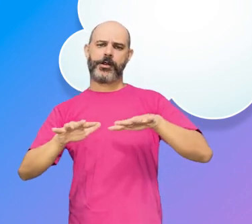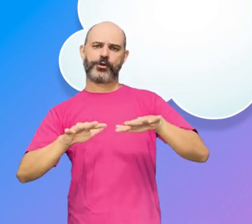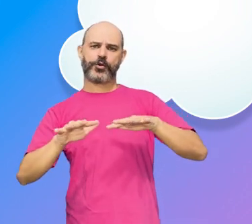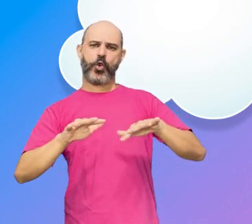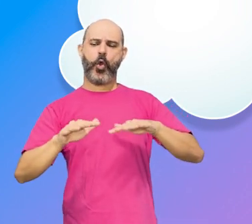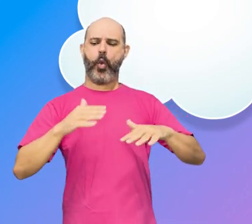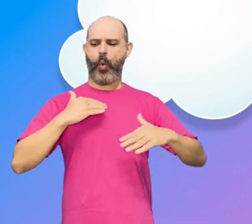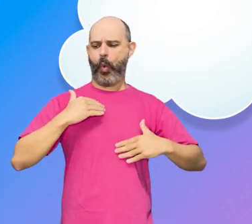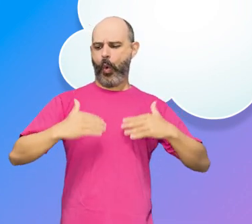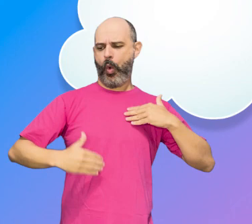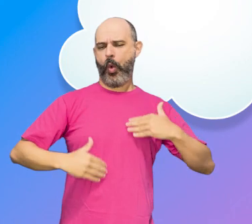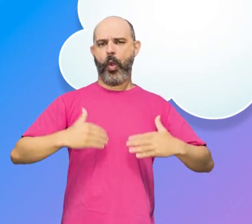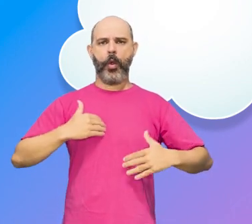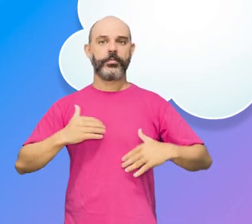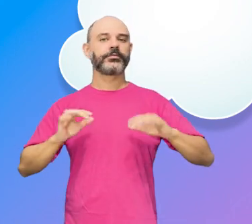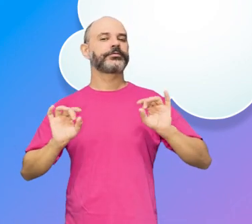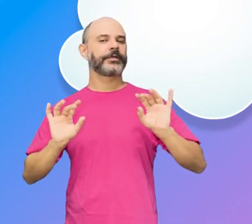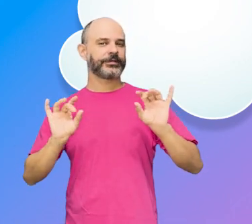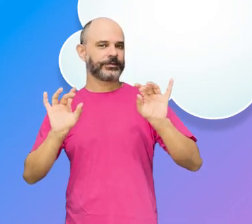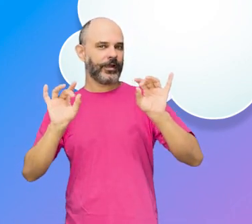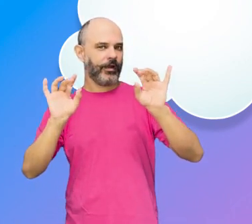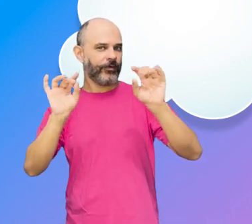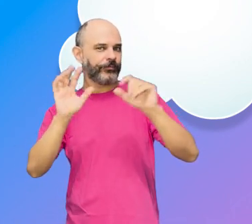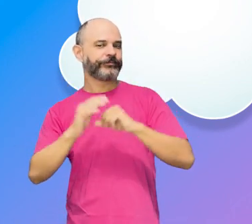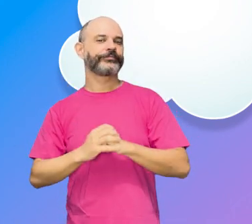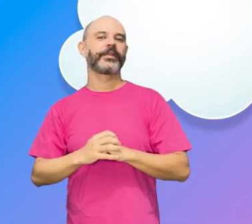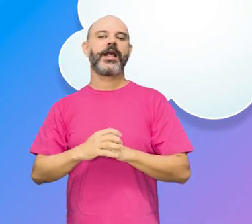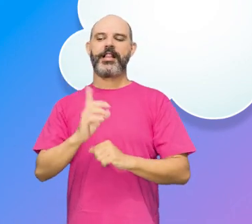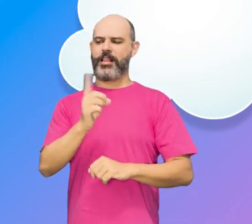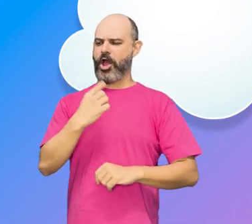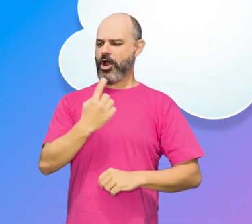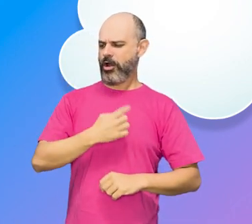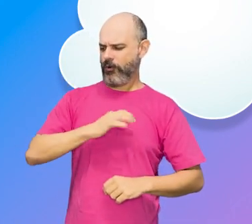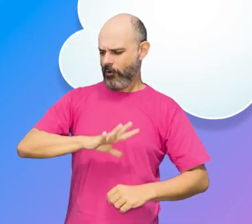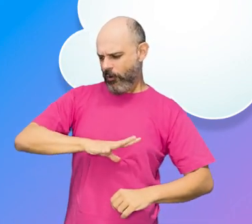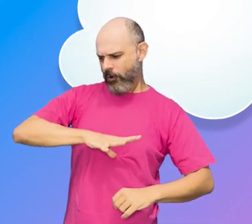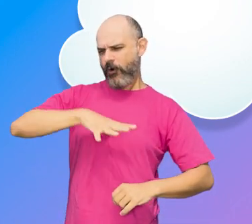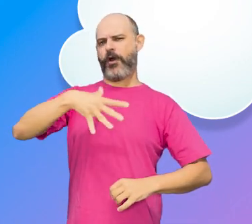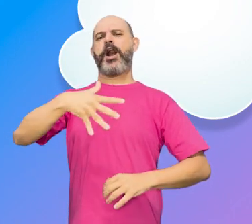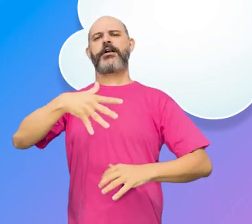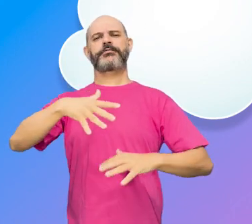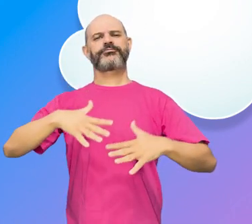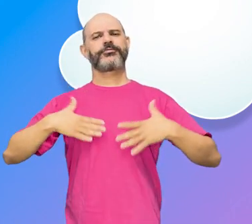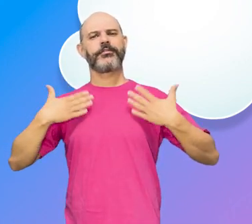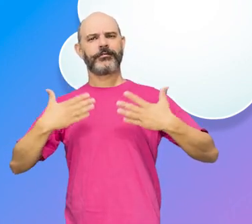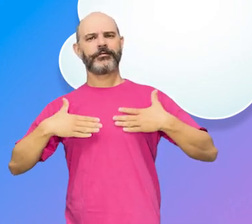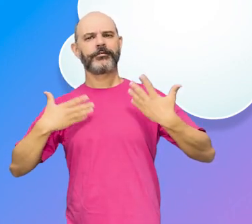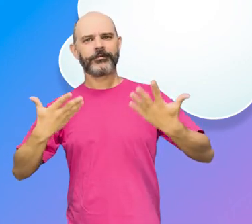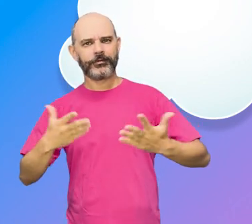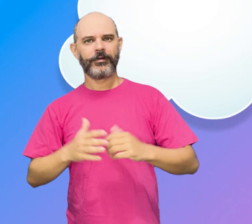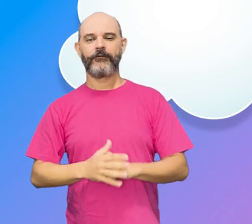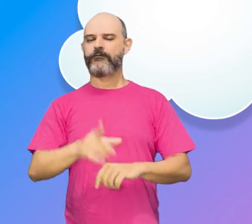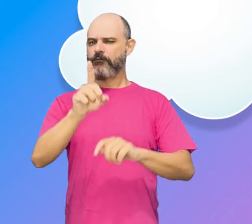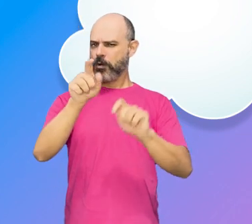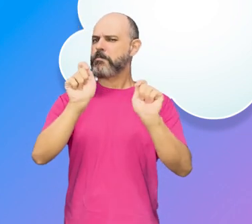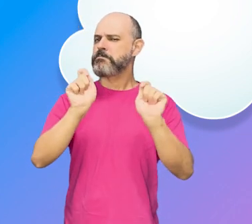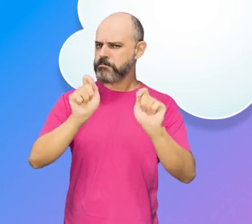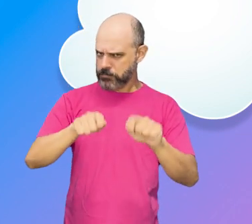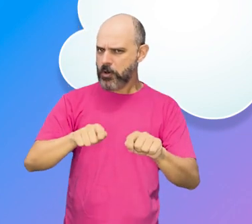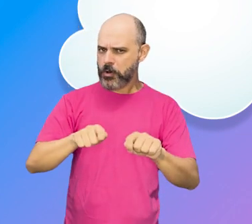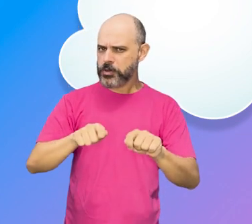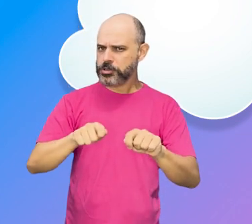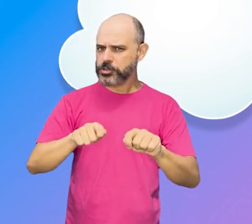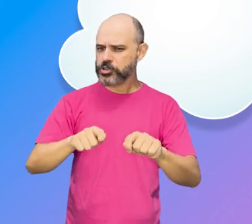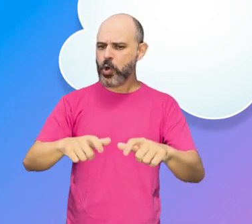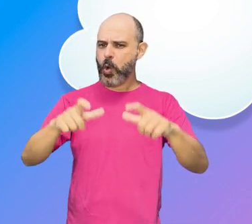mexemos o nosso corpo de um jeito muito especial e isso ajuda a ter mais coragem e alegria!